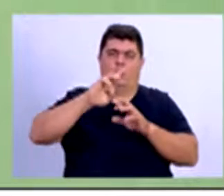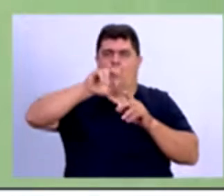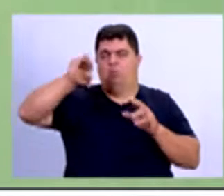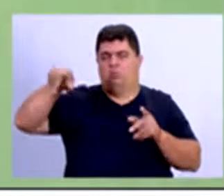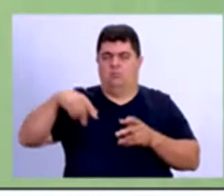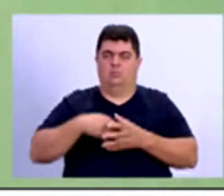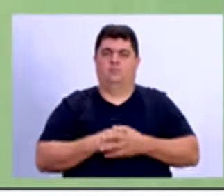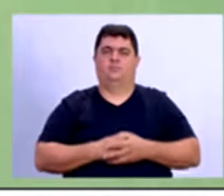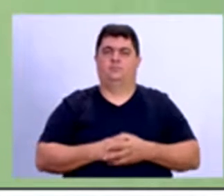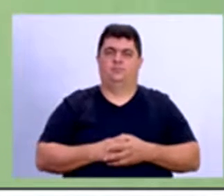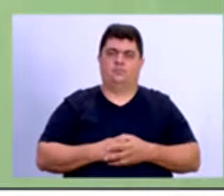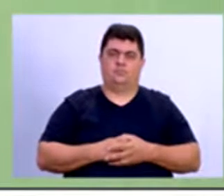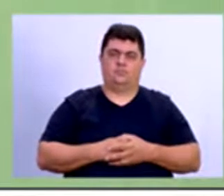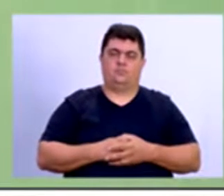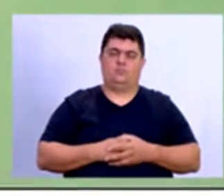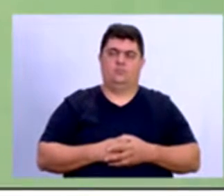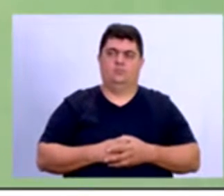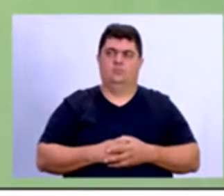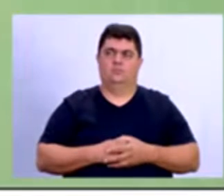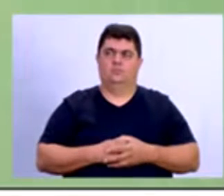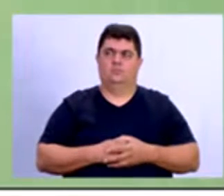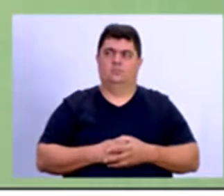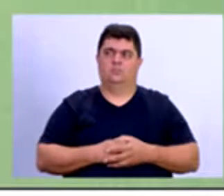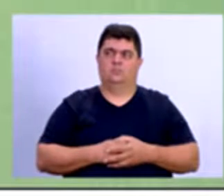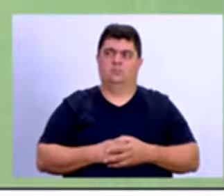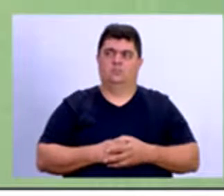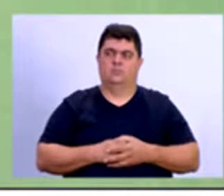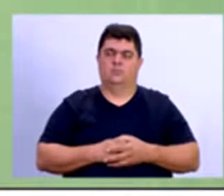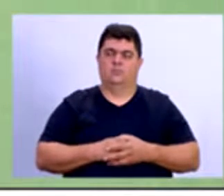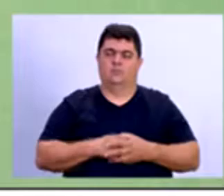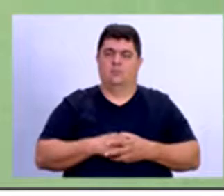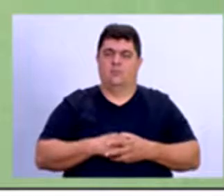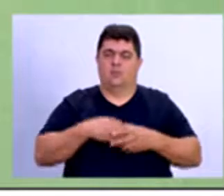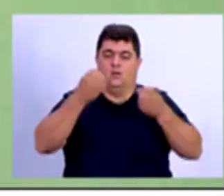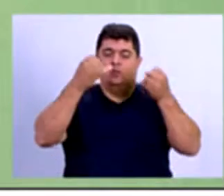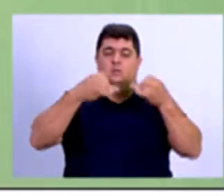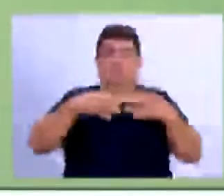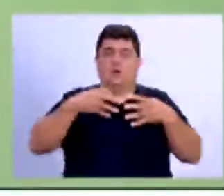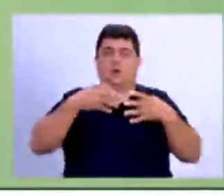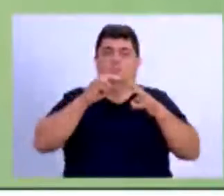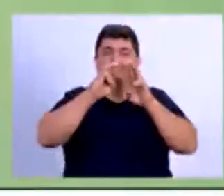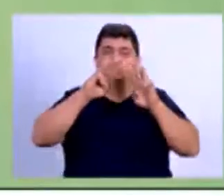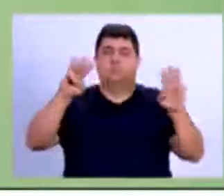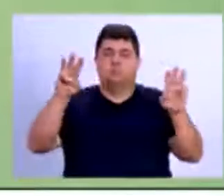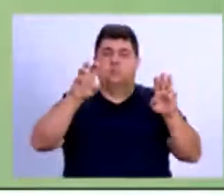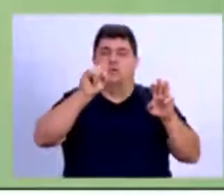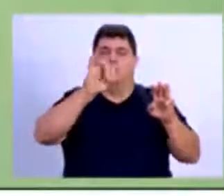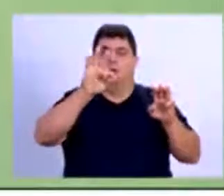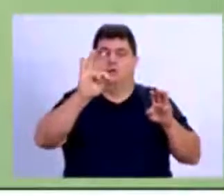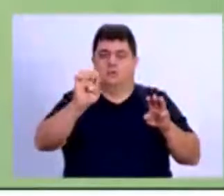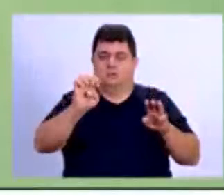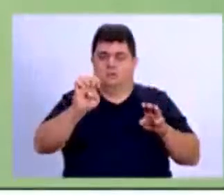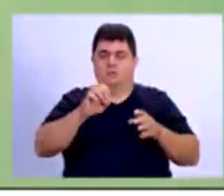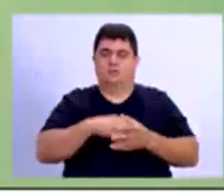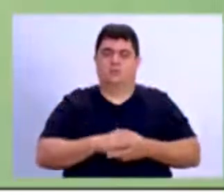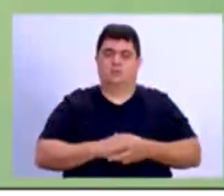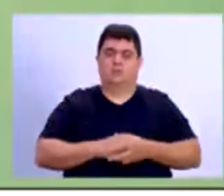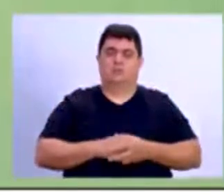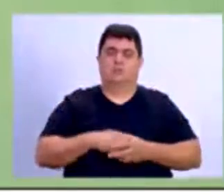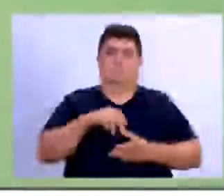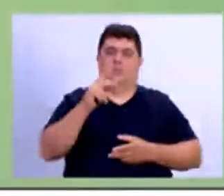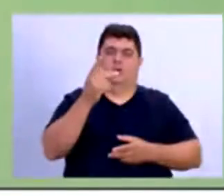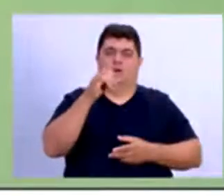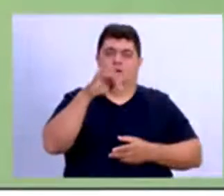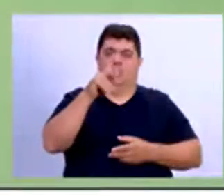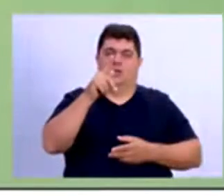definição de www definições de página web site hipertexto